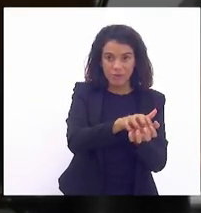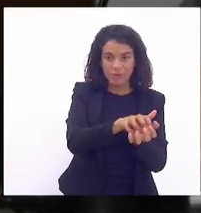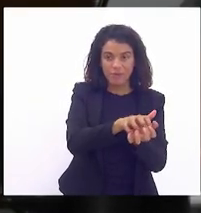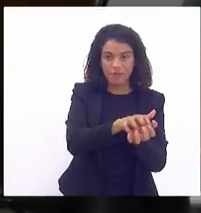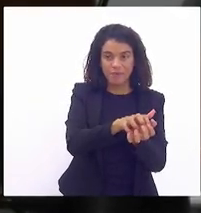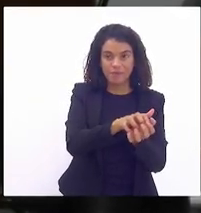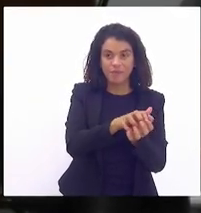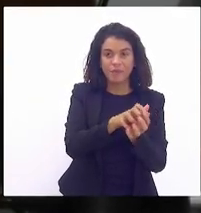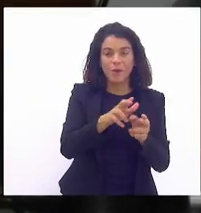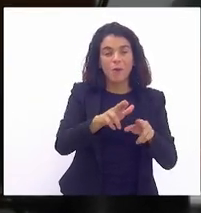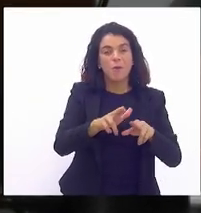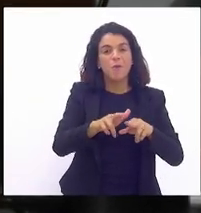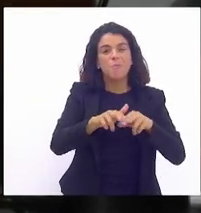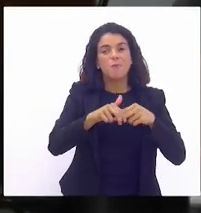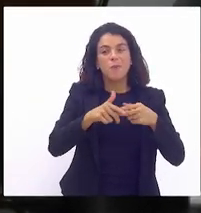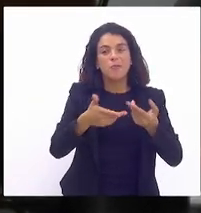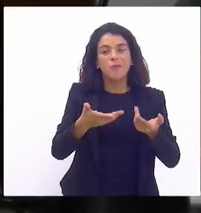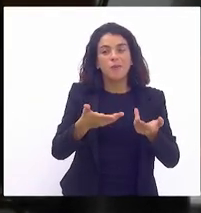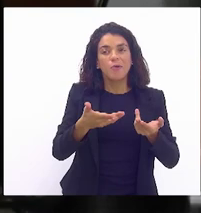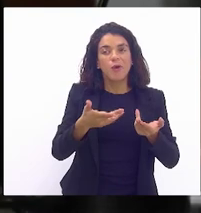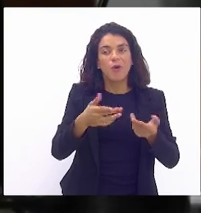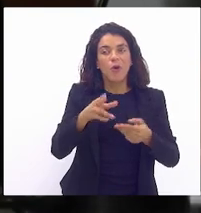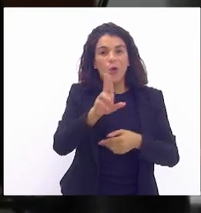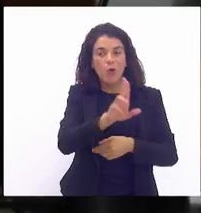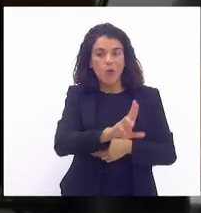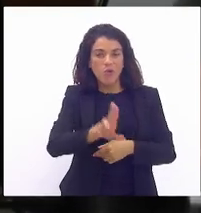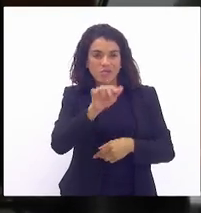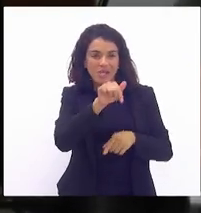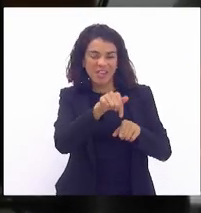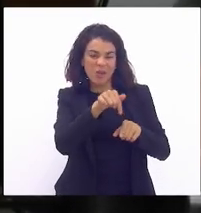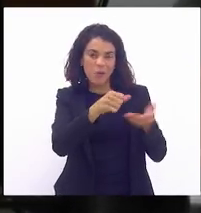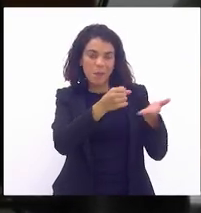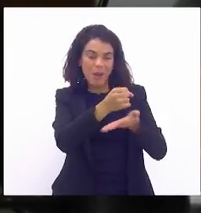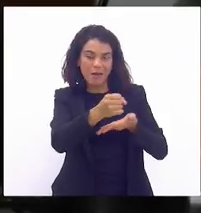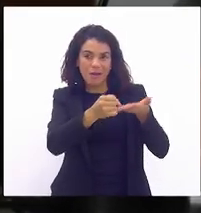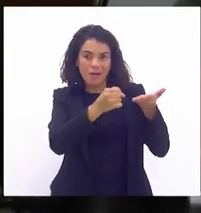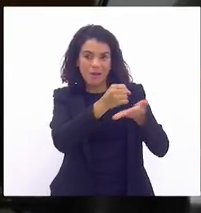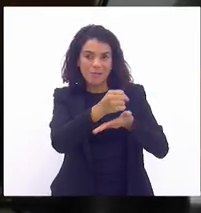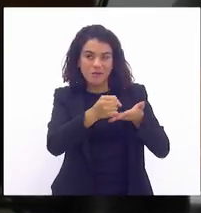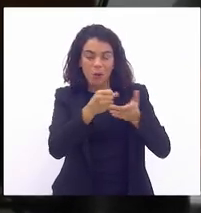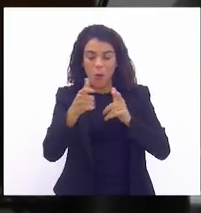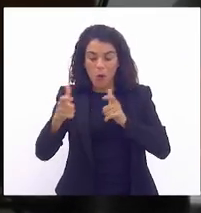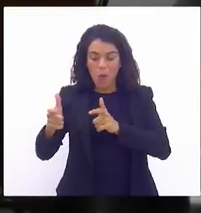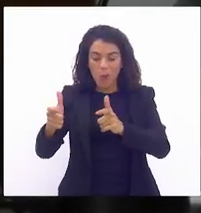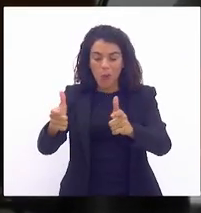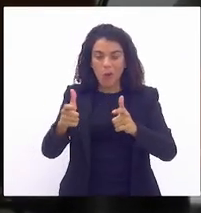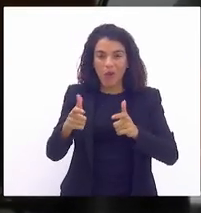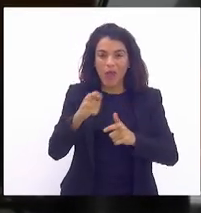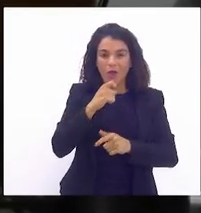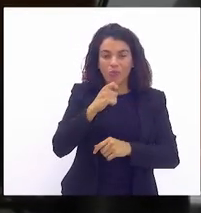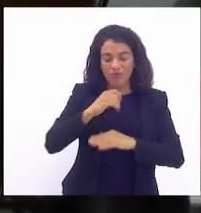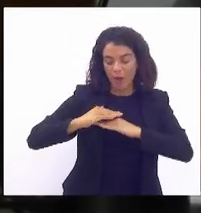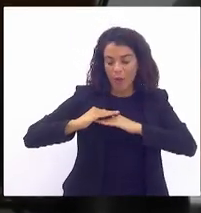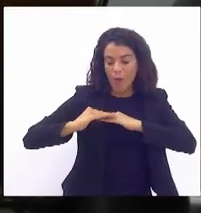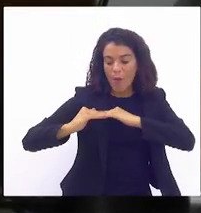o tal do agregado siderúrgico. Não, usei isso aqui como subbase, lugar que não tiver asfaltado, que tiver solo barro.